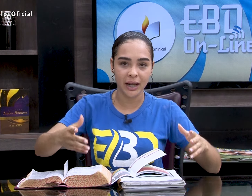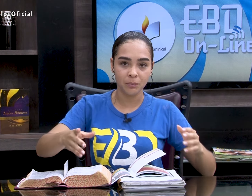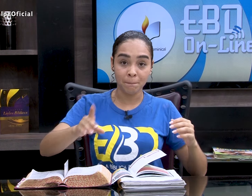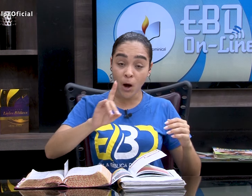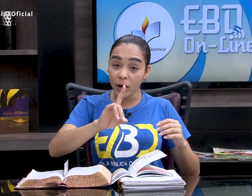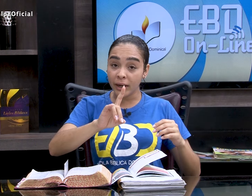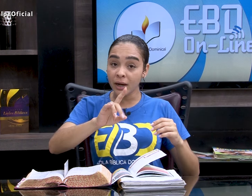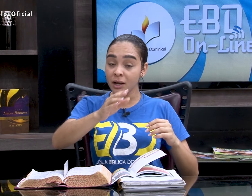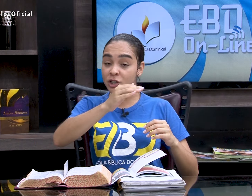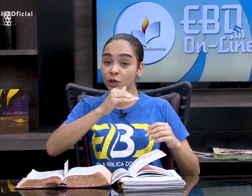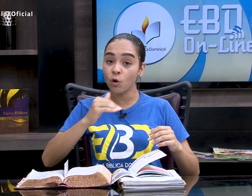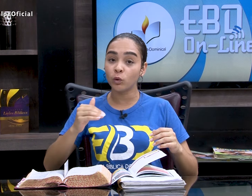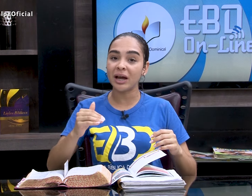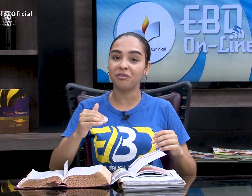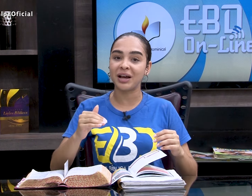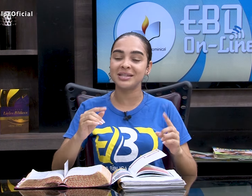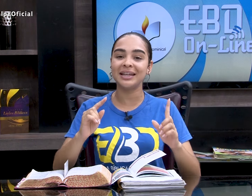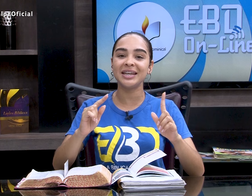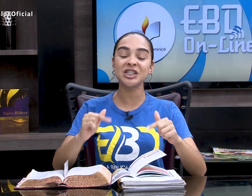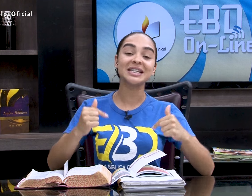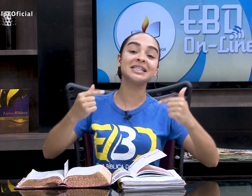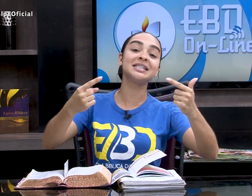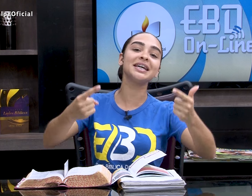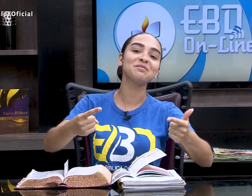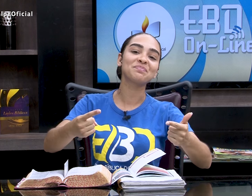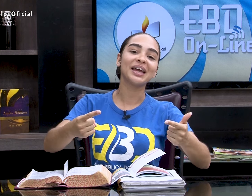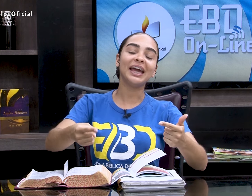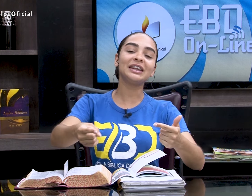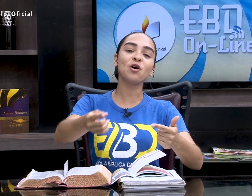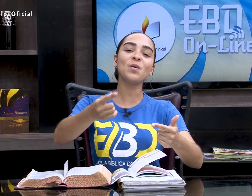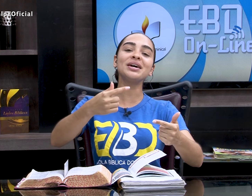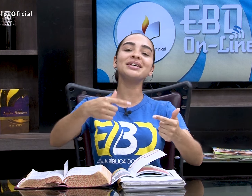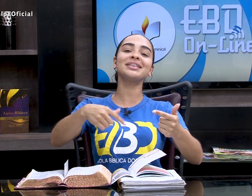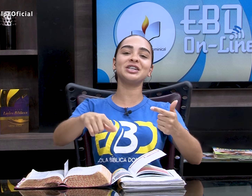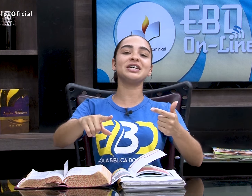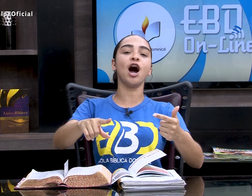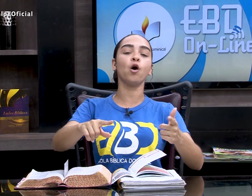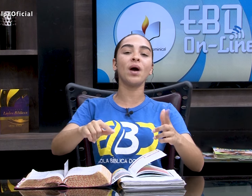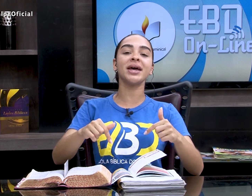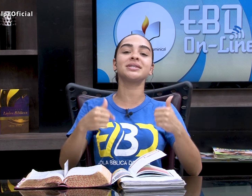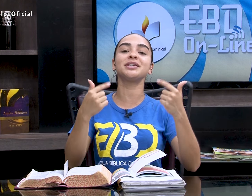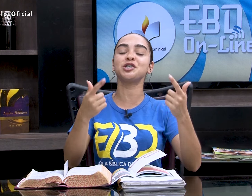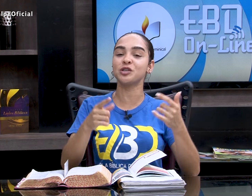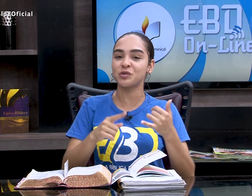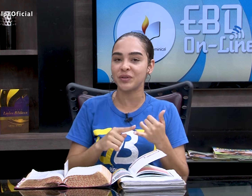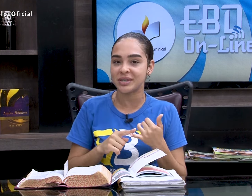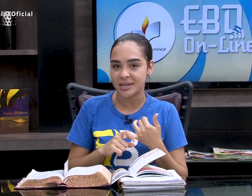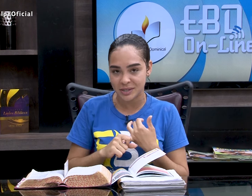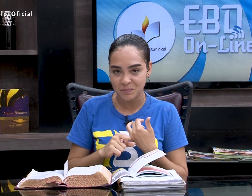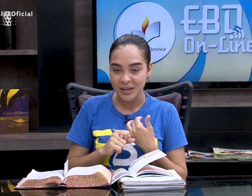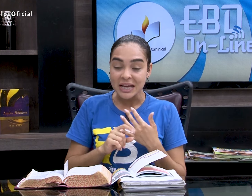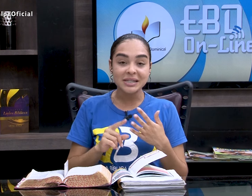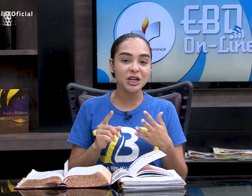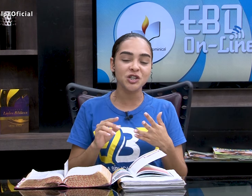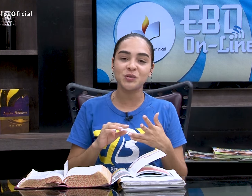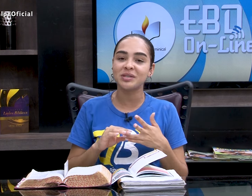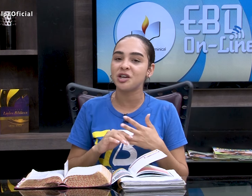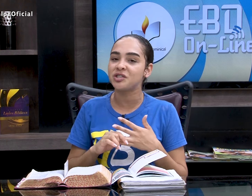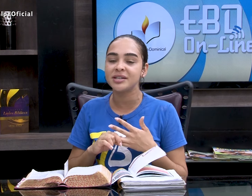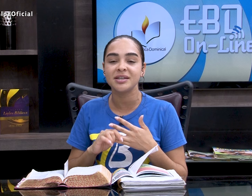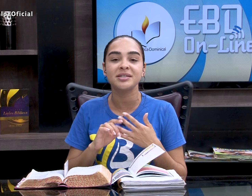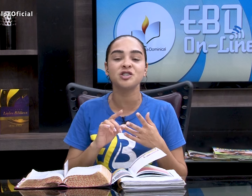te darei porém antes de concluir a frase ele diz se Então antes de algo é se Jesus fizesse Se